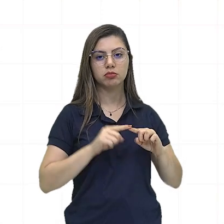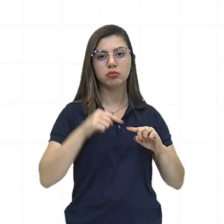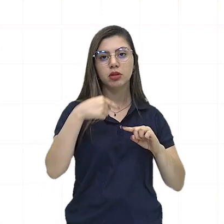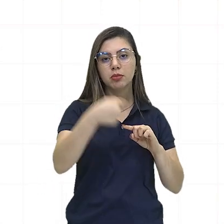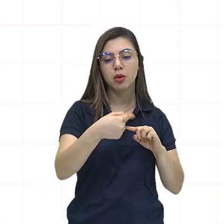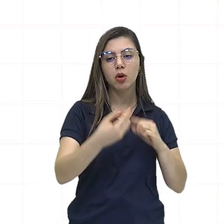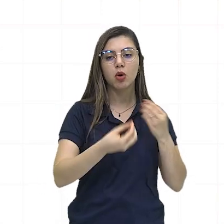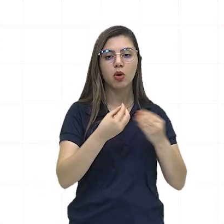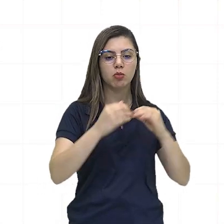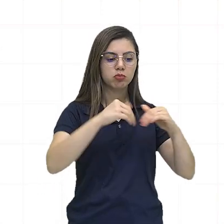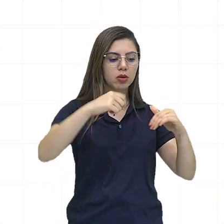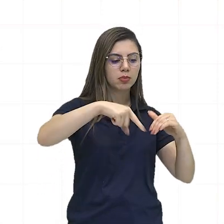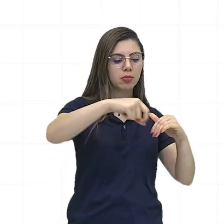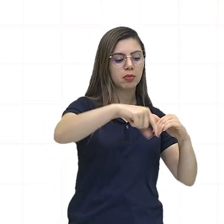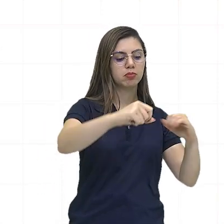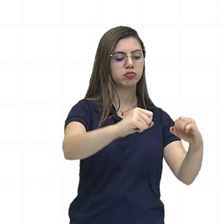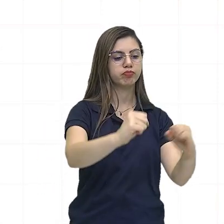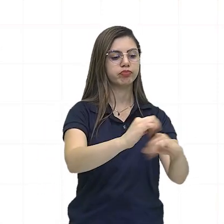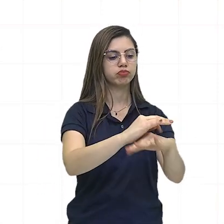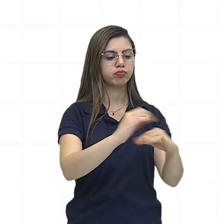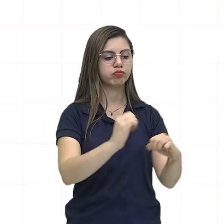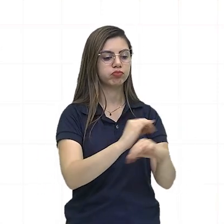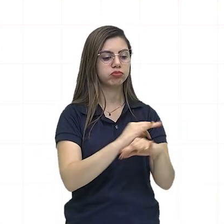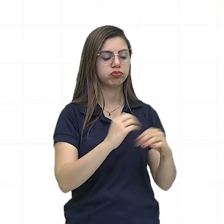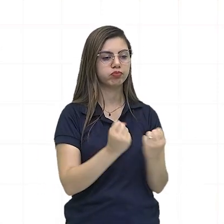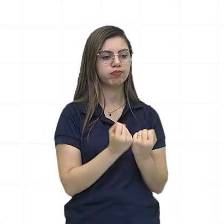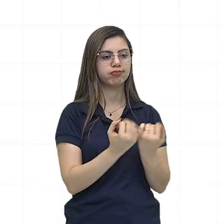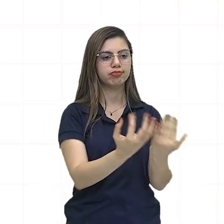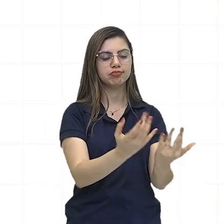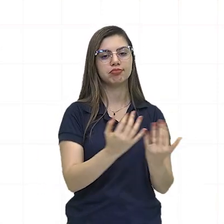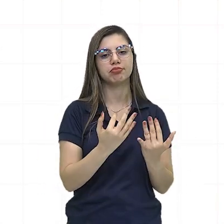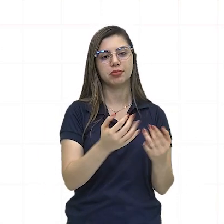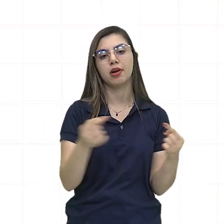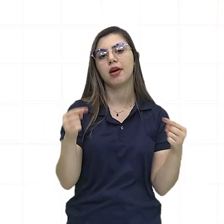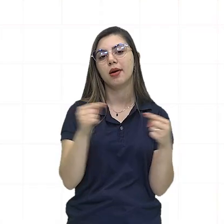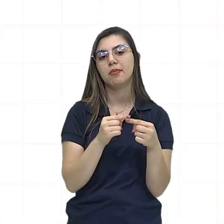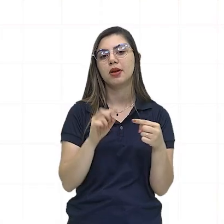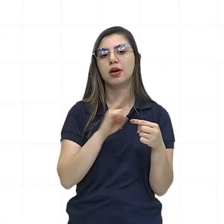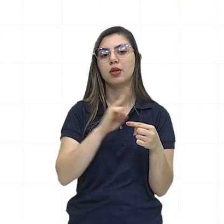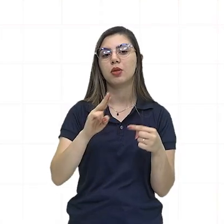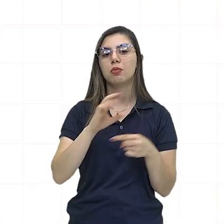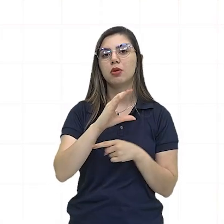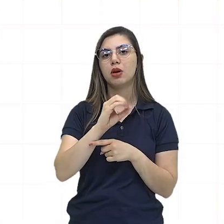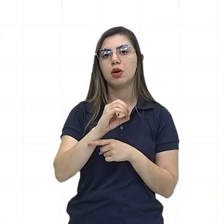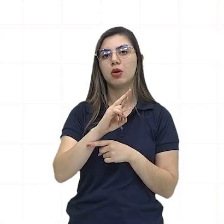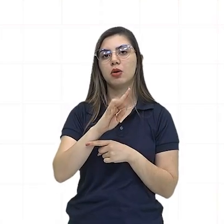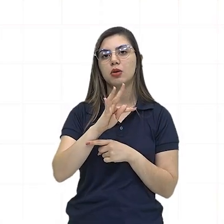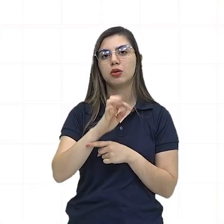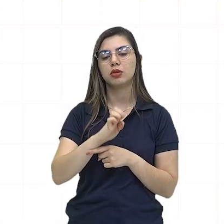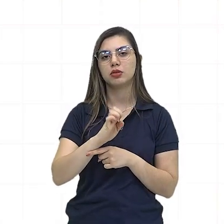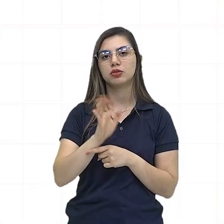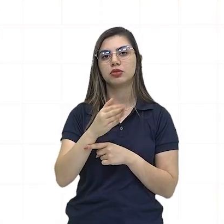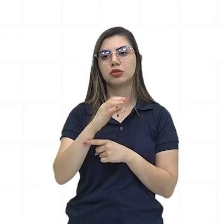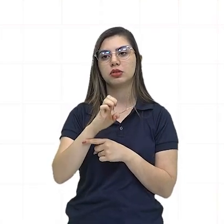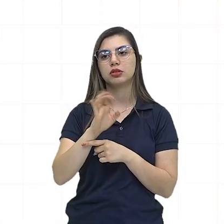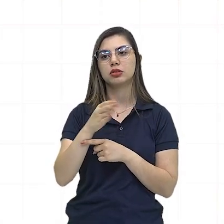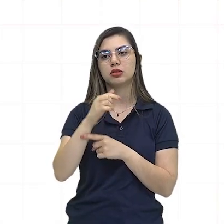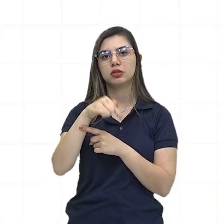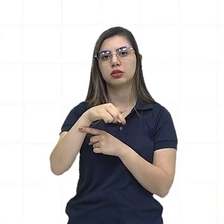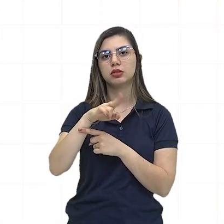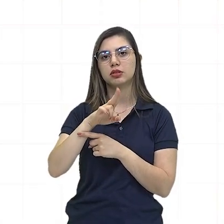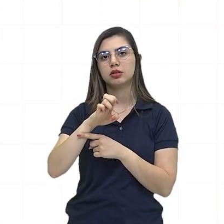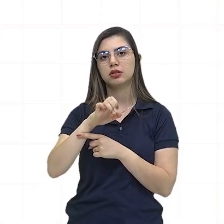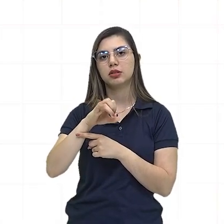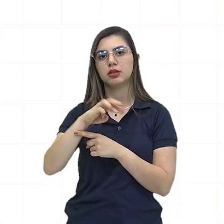plantar, né, sobre as cinzas. Então, ela é uma prática conhecida como de corte e queima na Amazônia. E é bastante